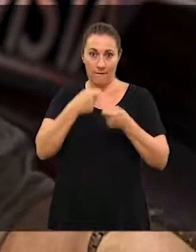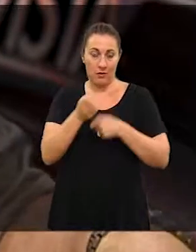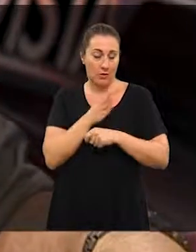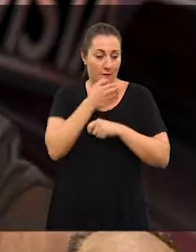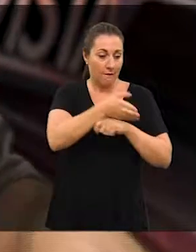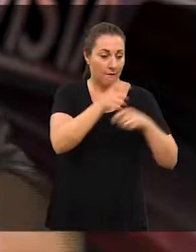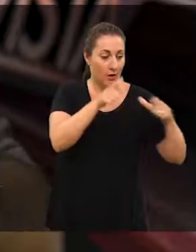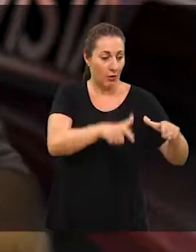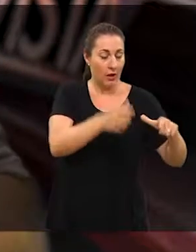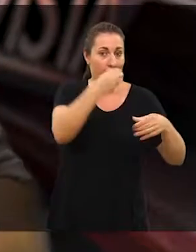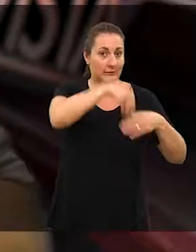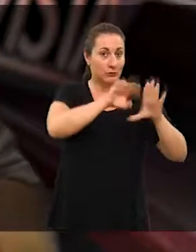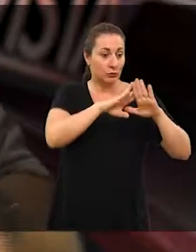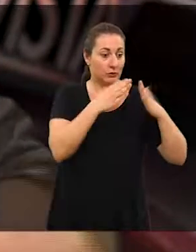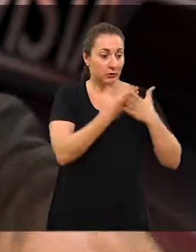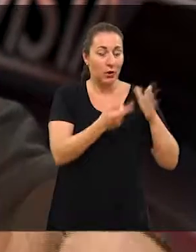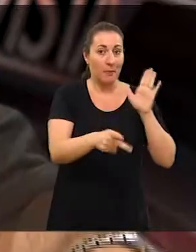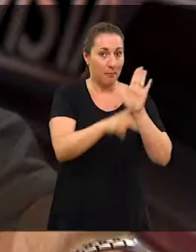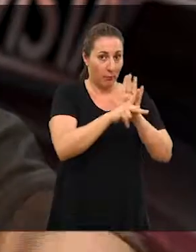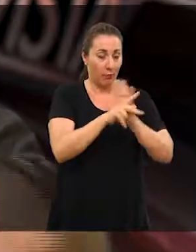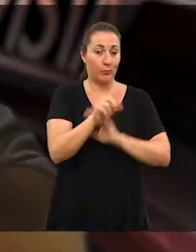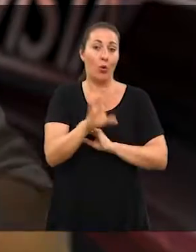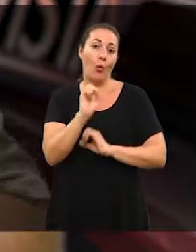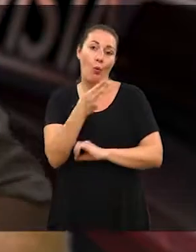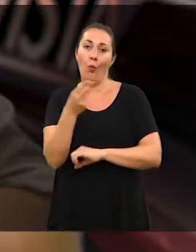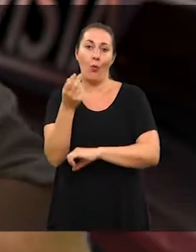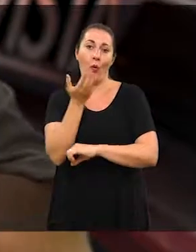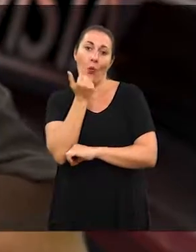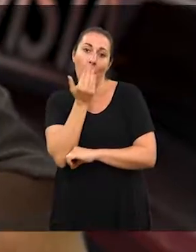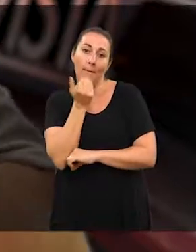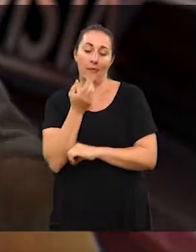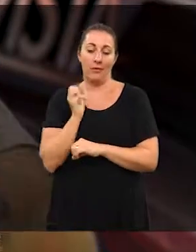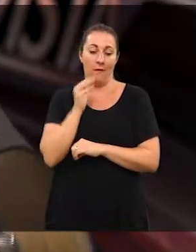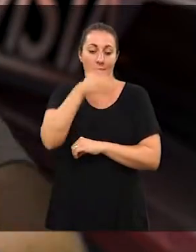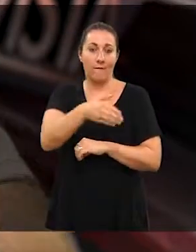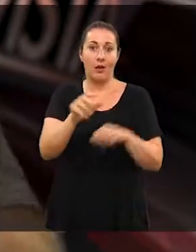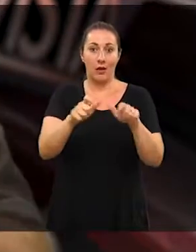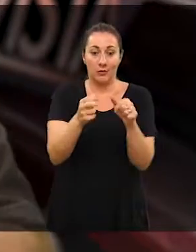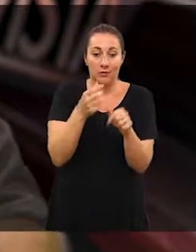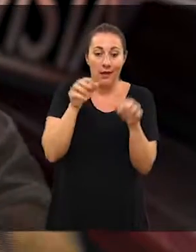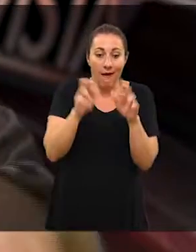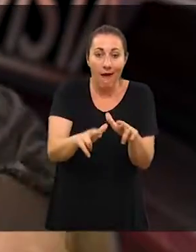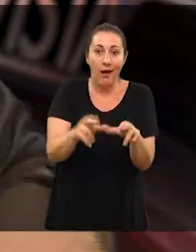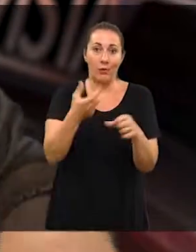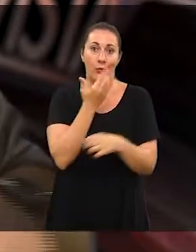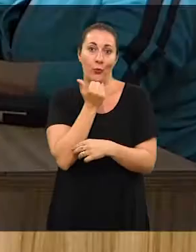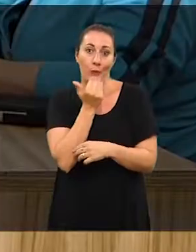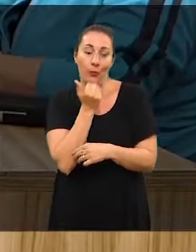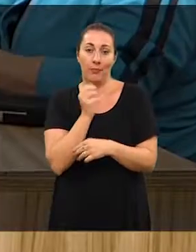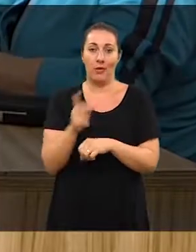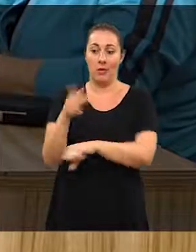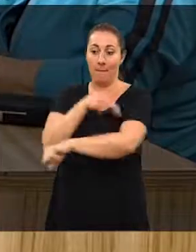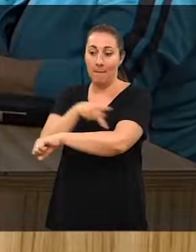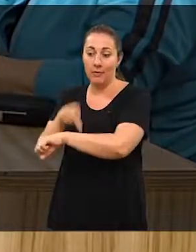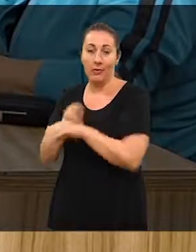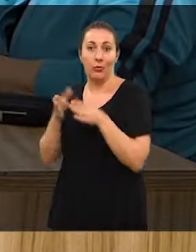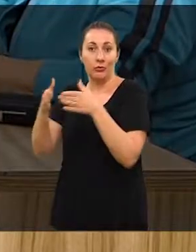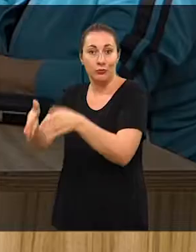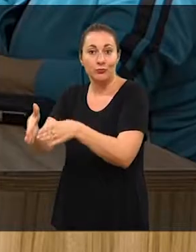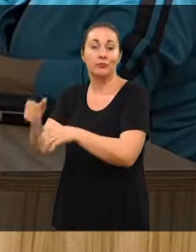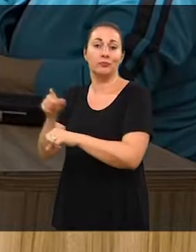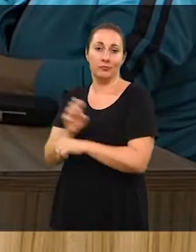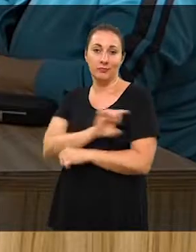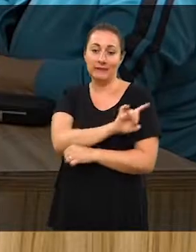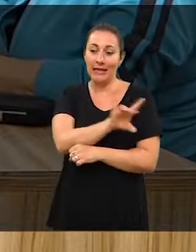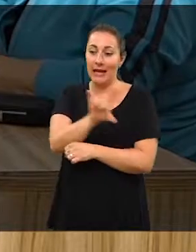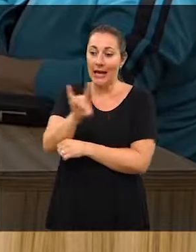a autonomia financeira. Isso. Quem é da merenda, verifica a merenda. Quem é do pedagógico, verifica o pedagógico. Cada um vai conferir. Então, a 15ª se dividiu em